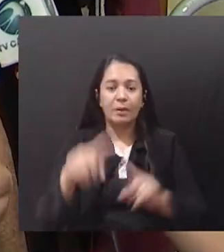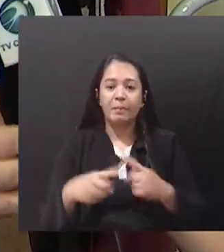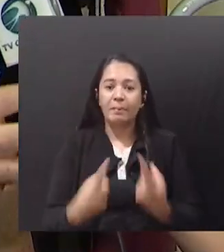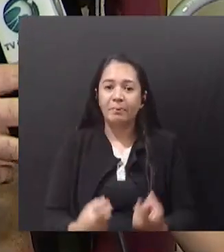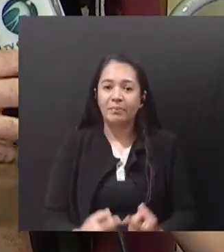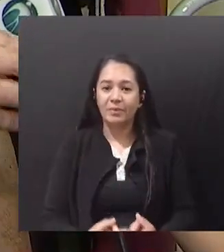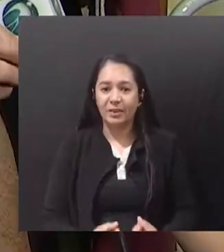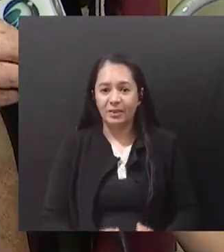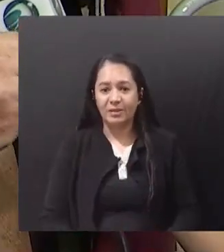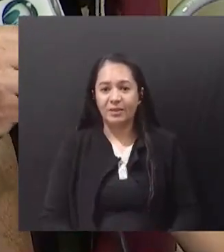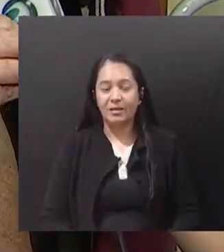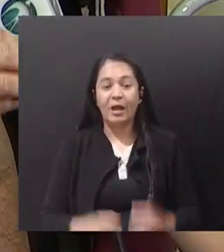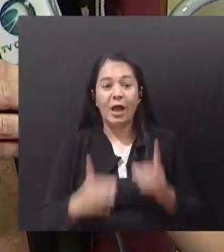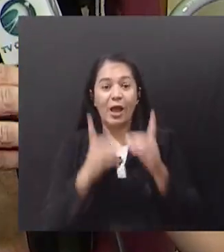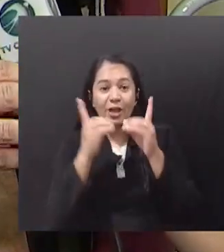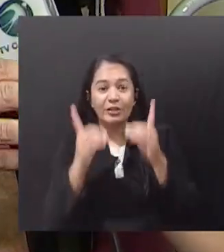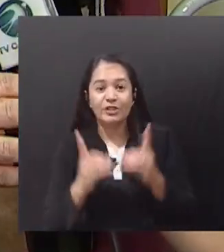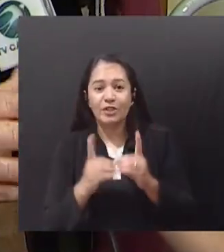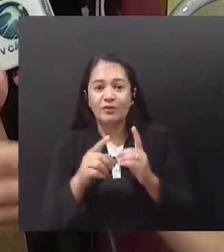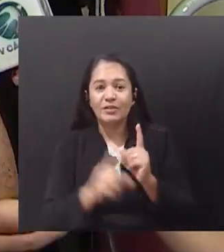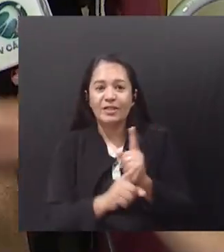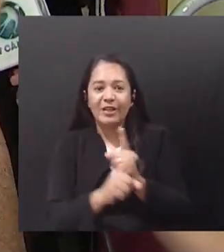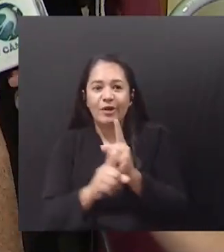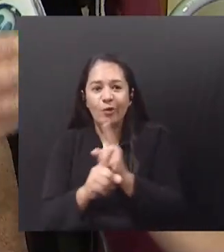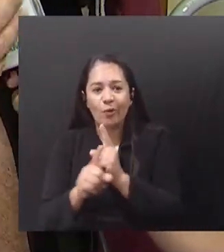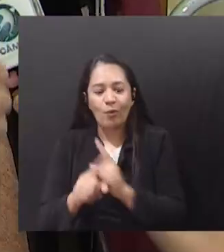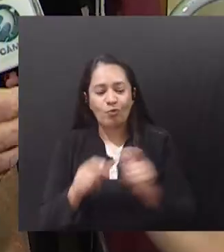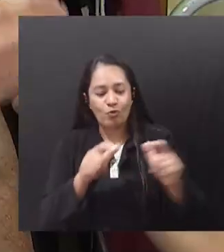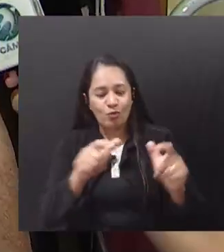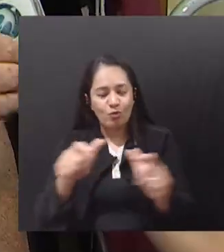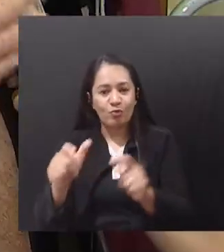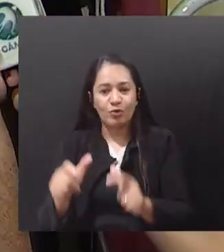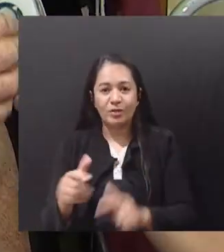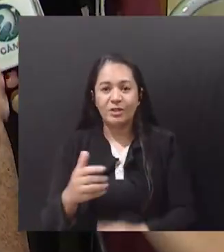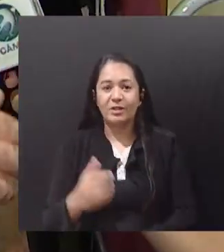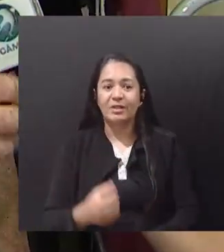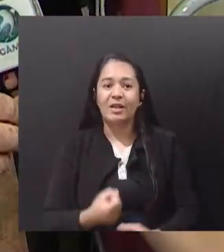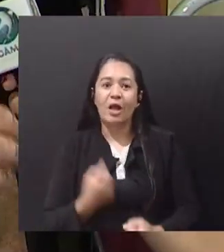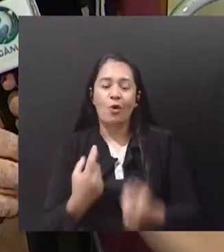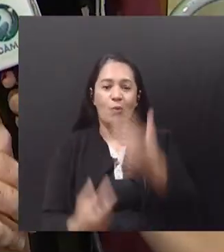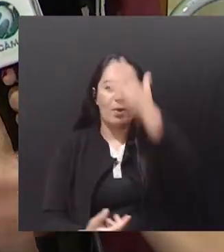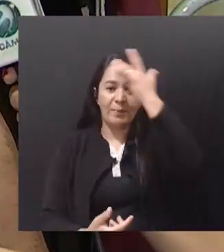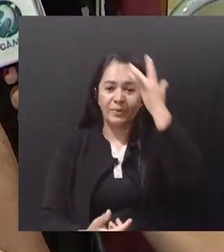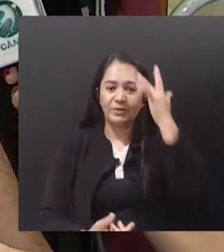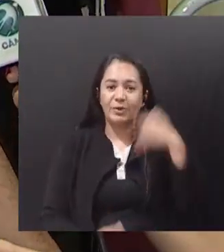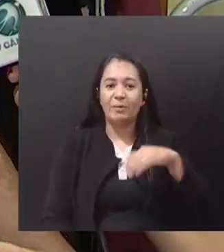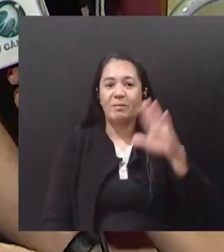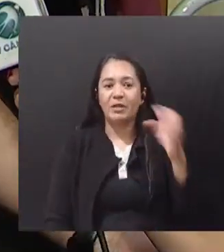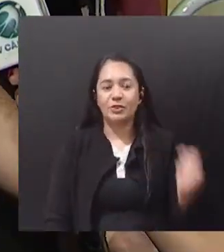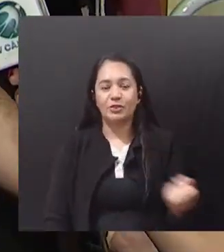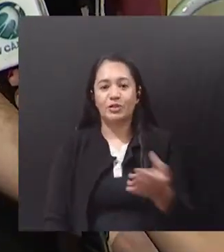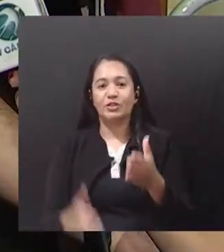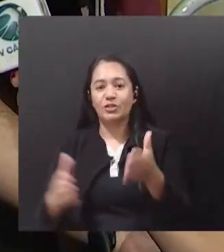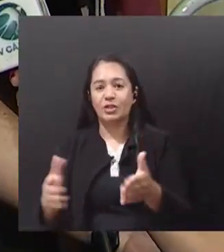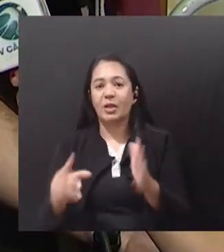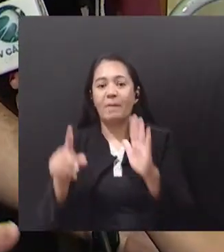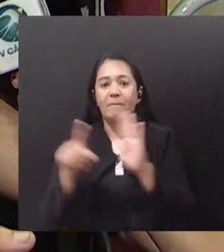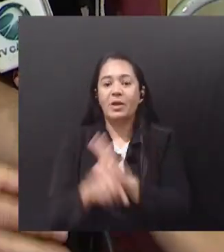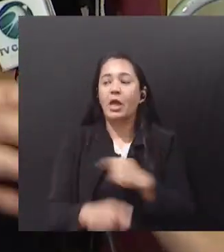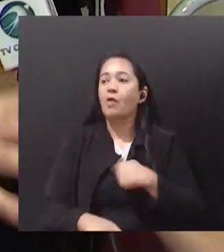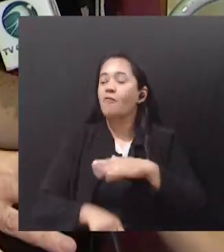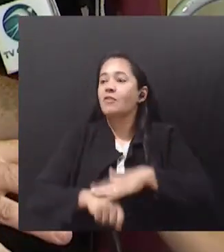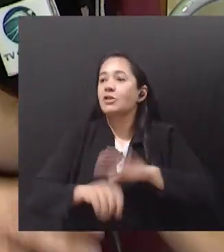da dinâmica você vai achando os seus espaços, né? Então muitos caravaneiros agora mais novos que chegam, eles perguntam isso, o que eu vou fazer,